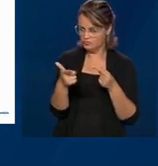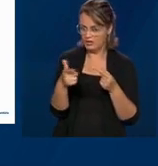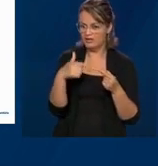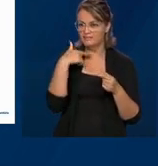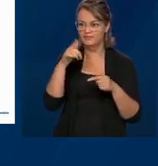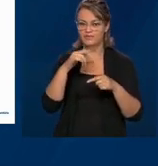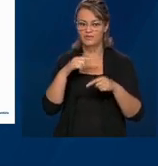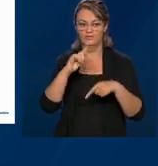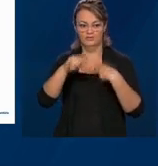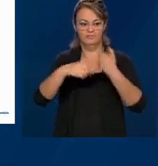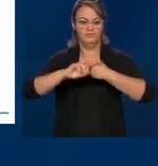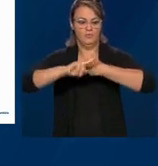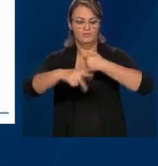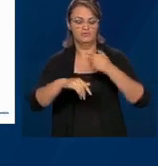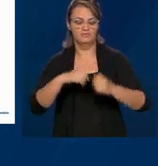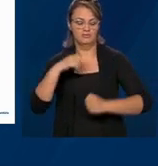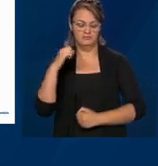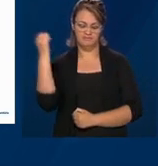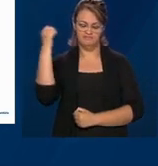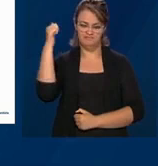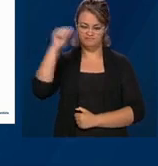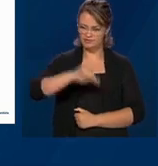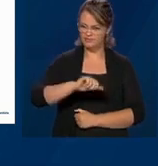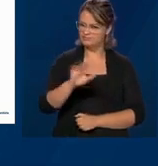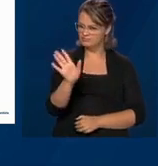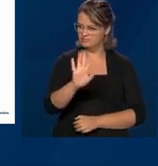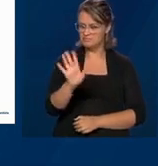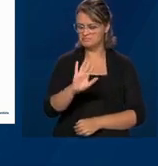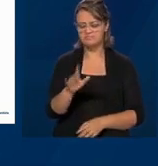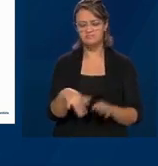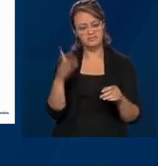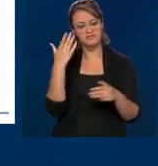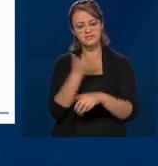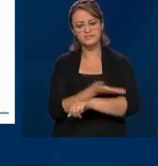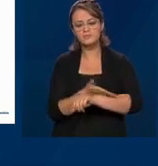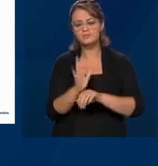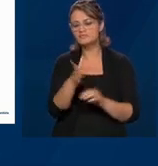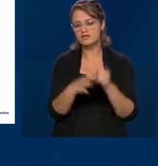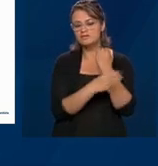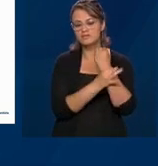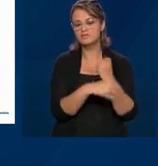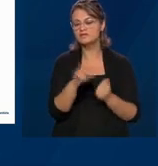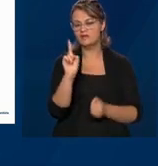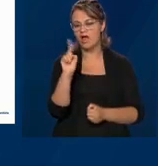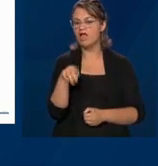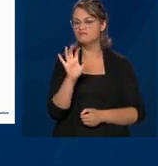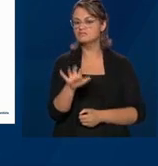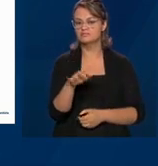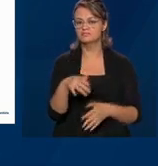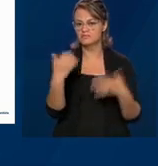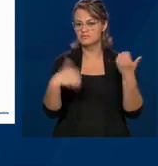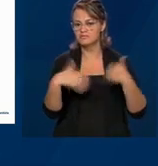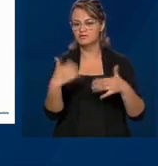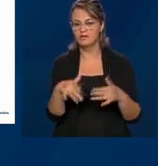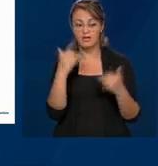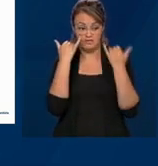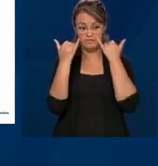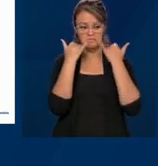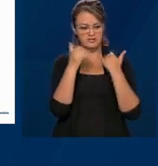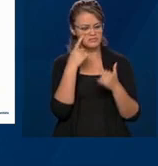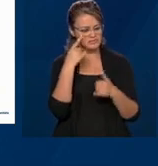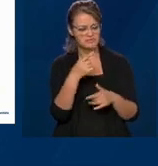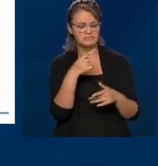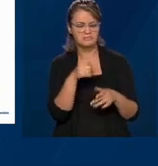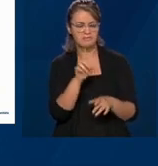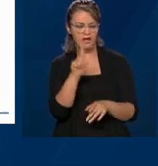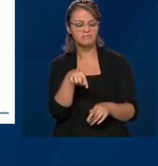reações adversas. Então, já é esperado um perfil de segurança bem estabelecido e os dados que nós observamos, nós